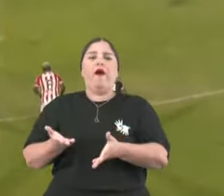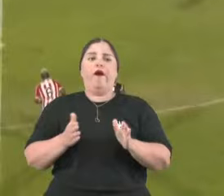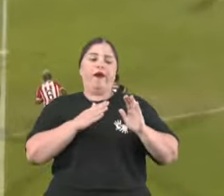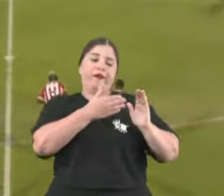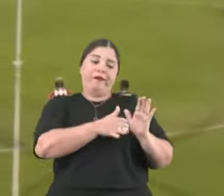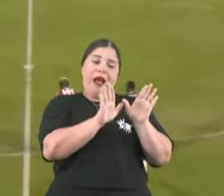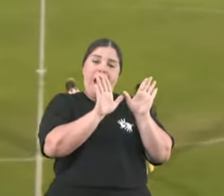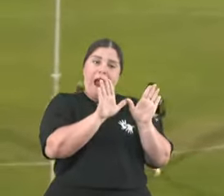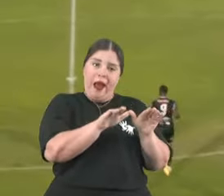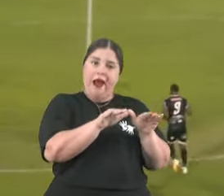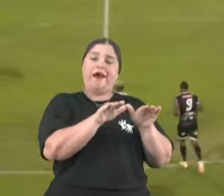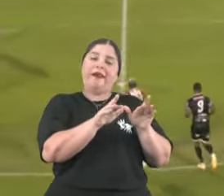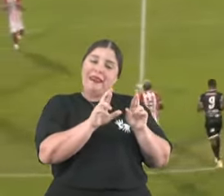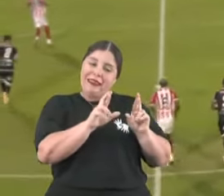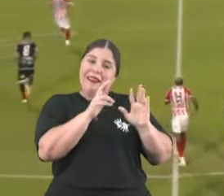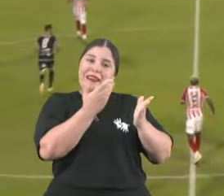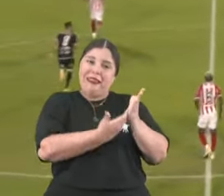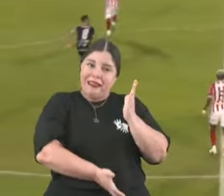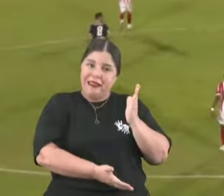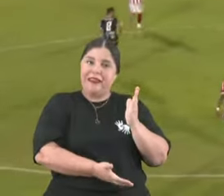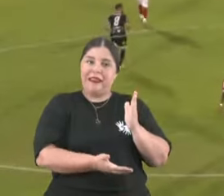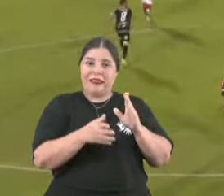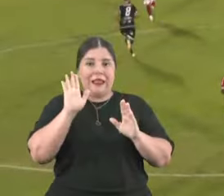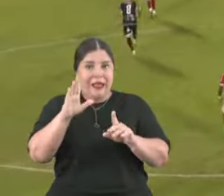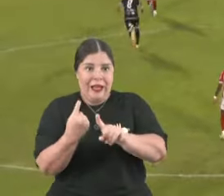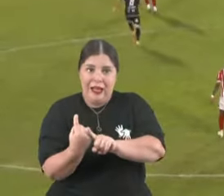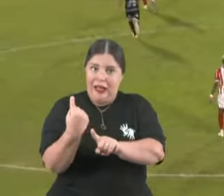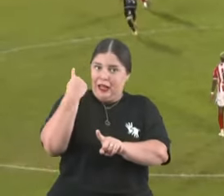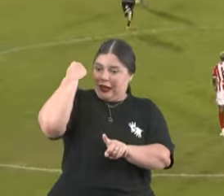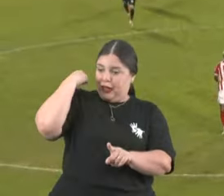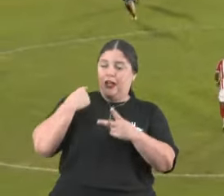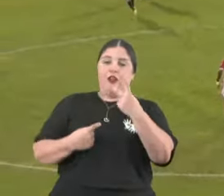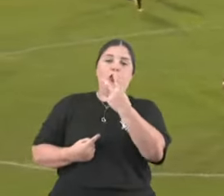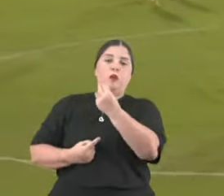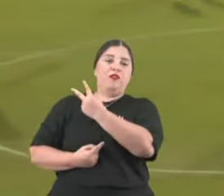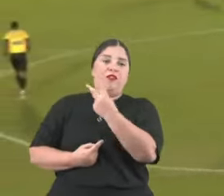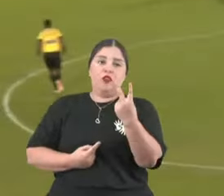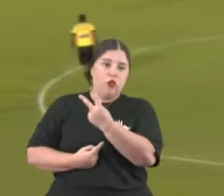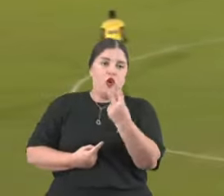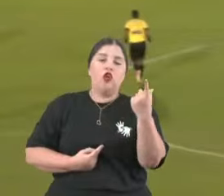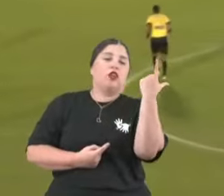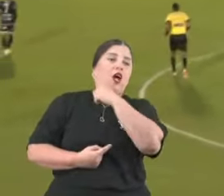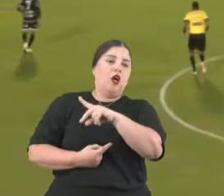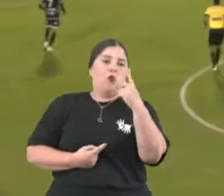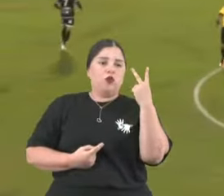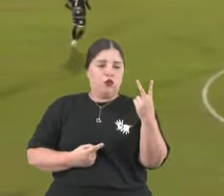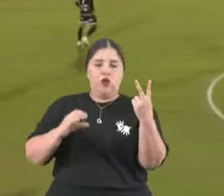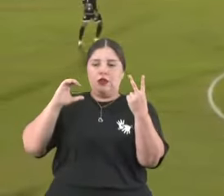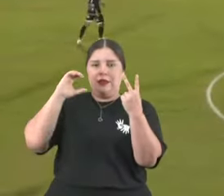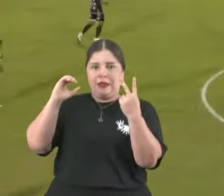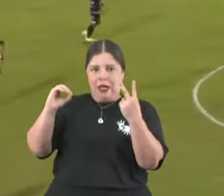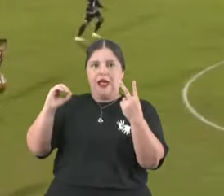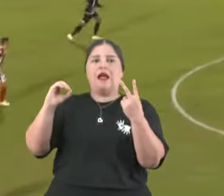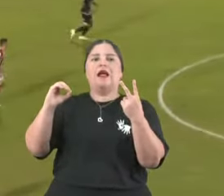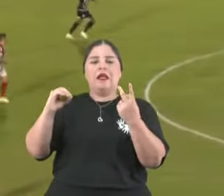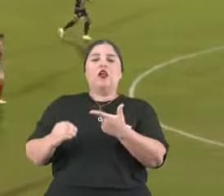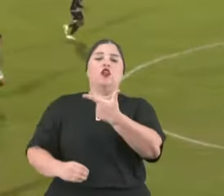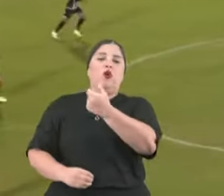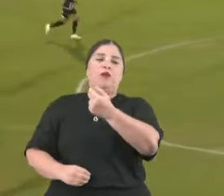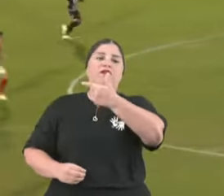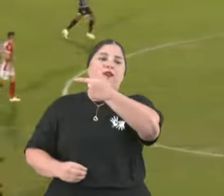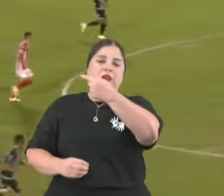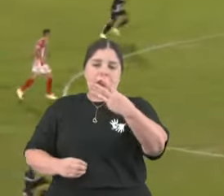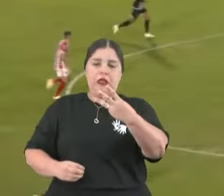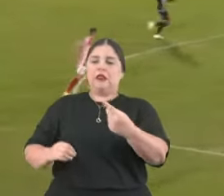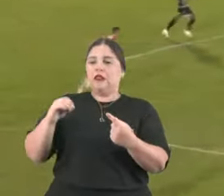os últimos dois foi também contra o Asa. Em 2022 ganhou de 2-1 e 2-0, em 2023 2-0 e 1-0.